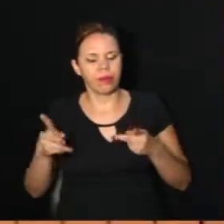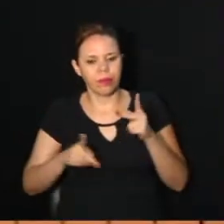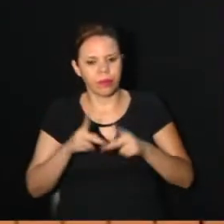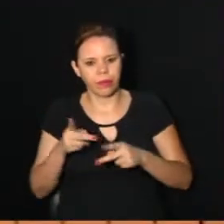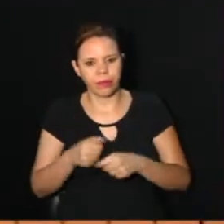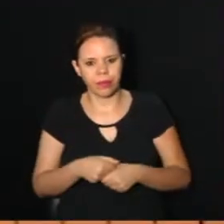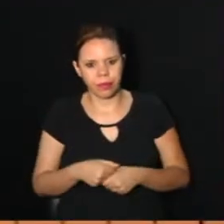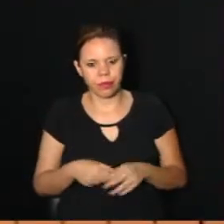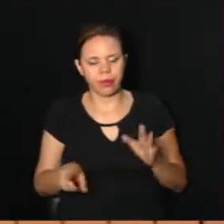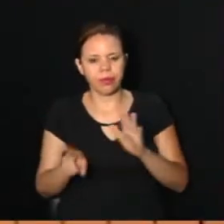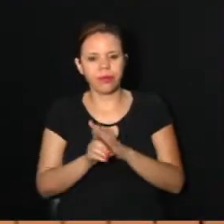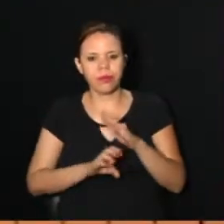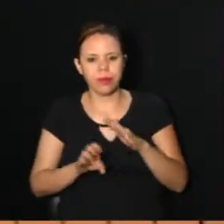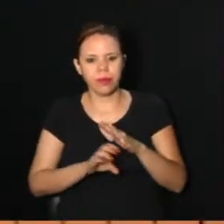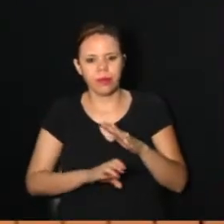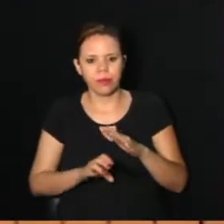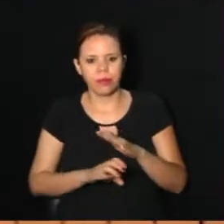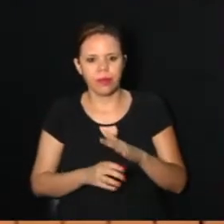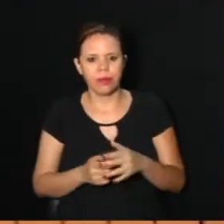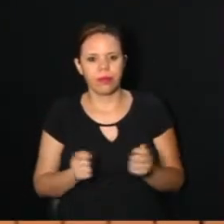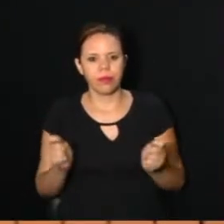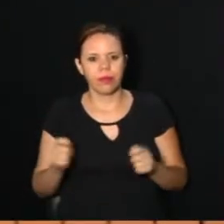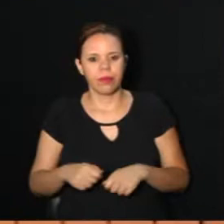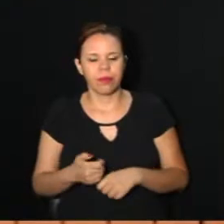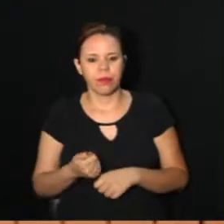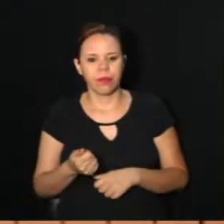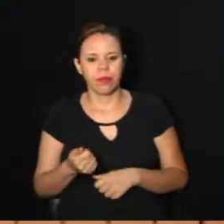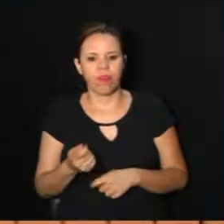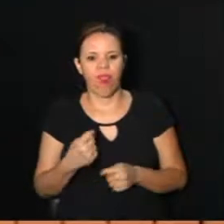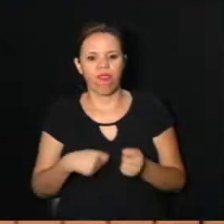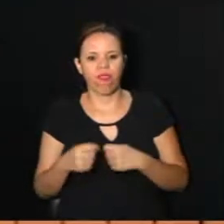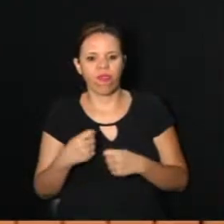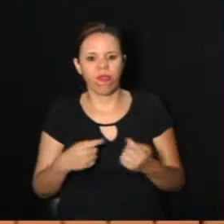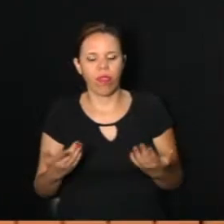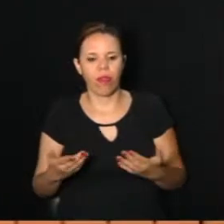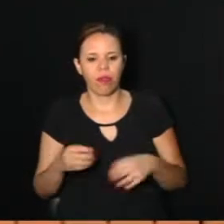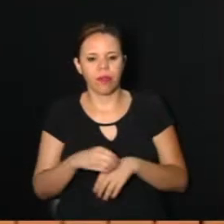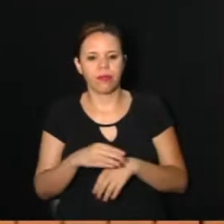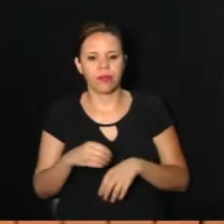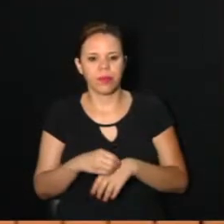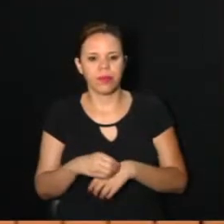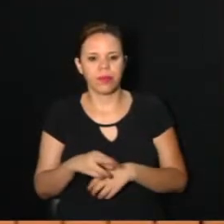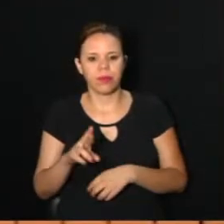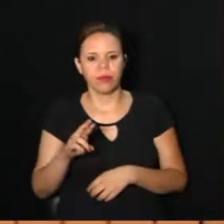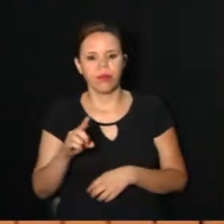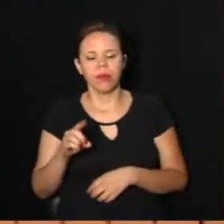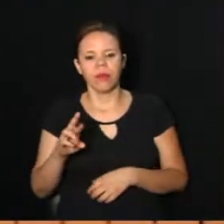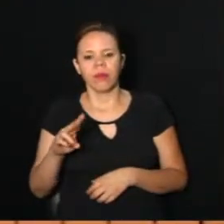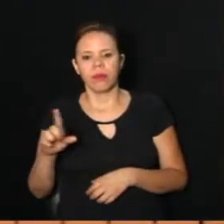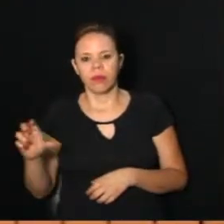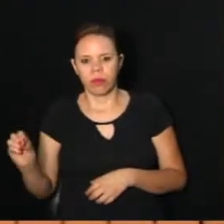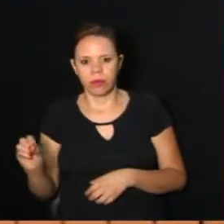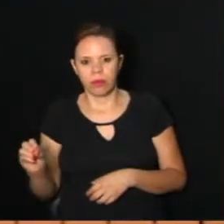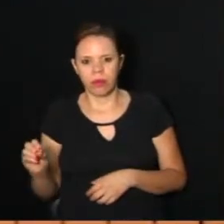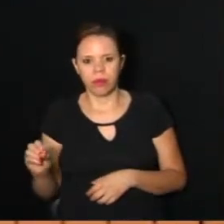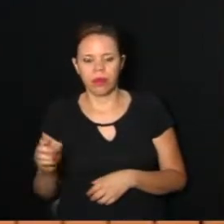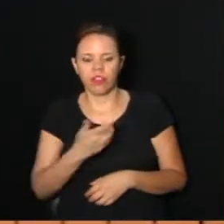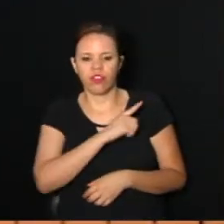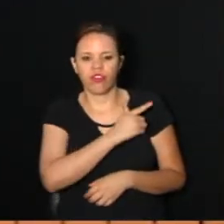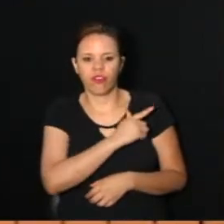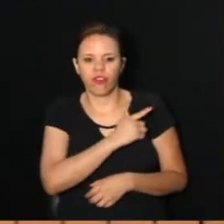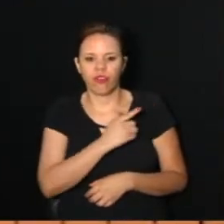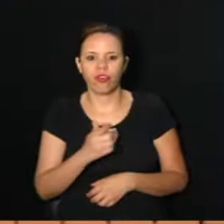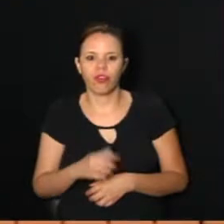esses empresários de menor potencial econômico. Eu passo ao Rodrigo Pirota, que é o gerente da Junta Comercial,